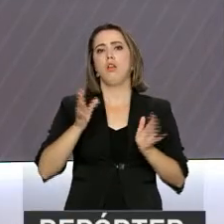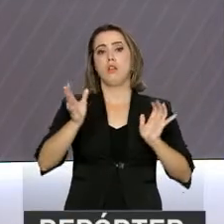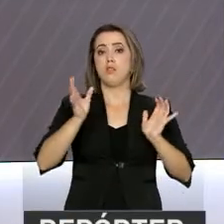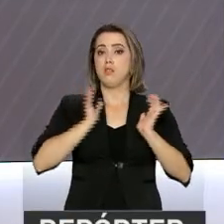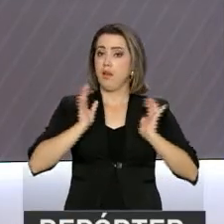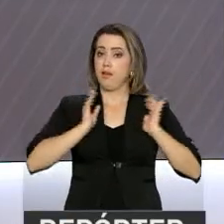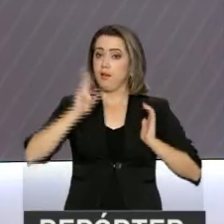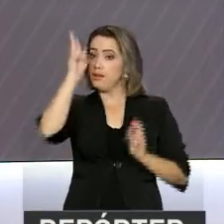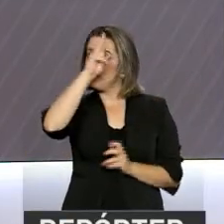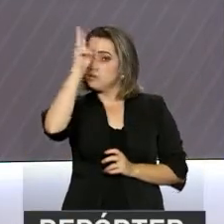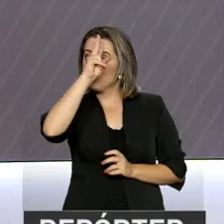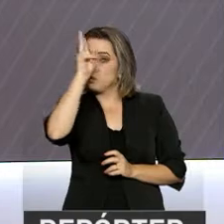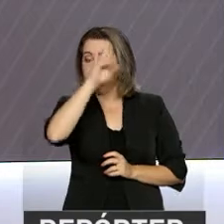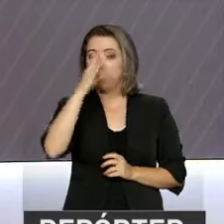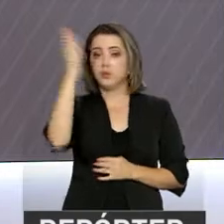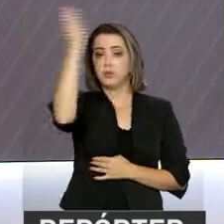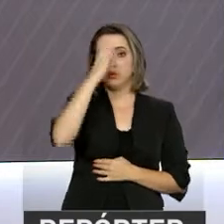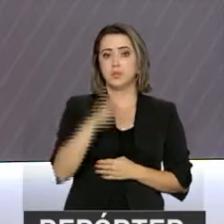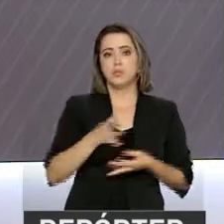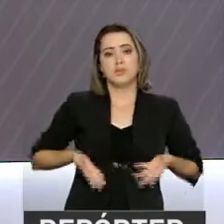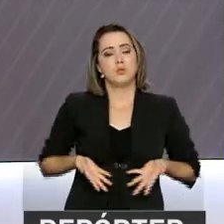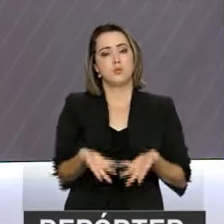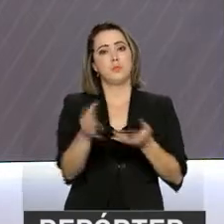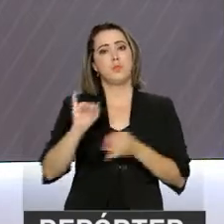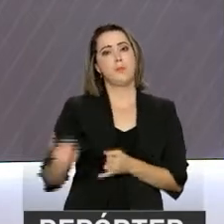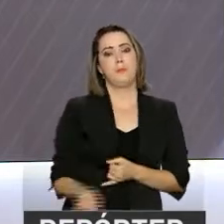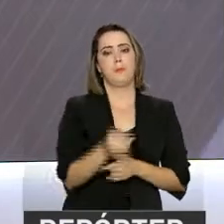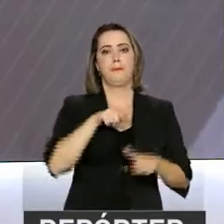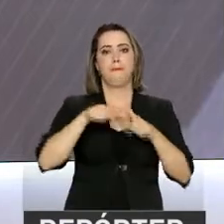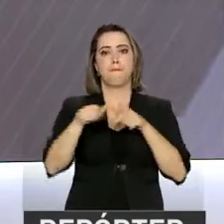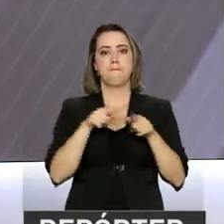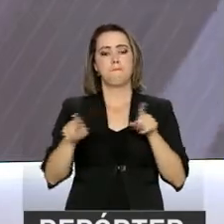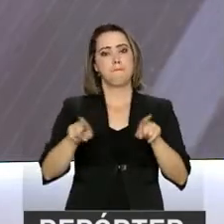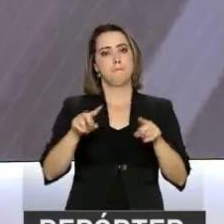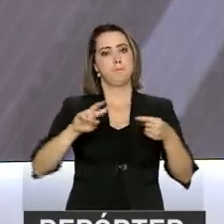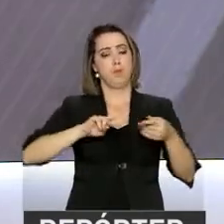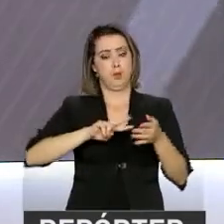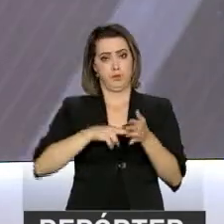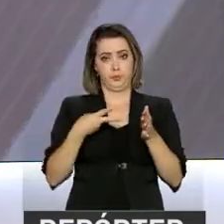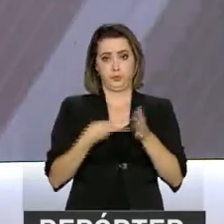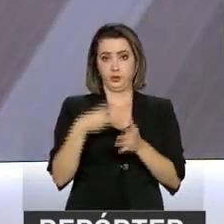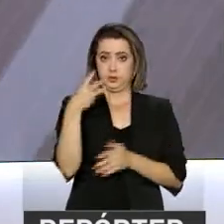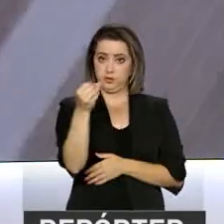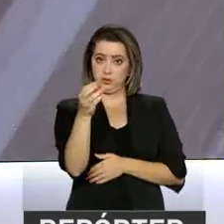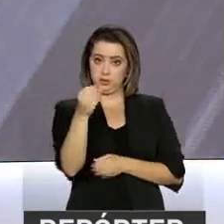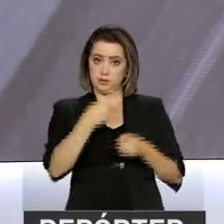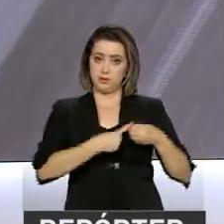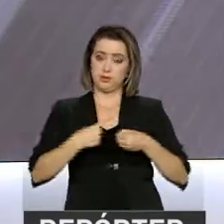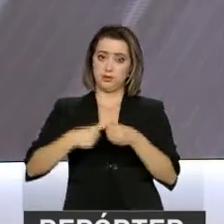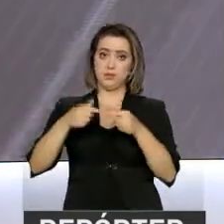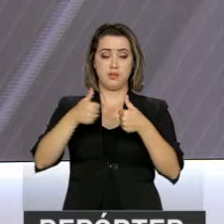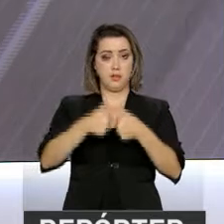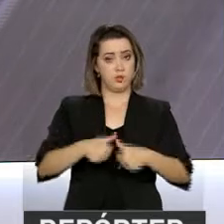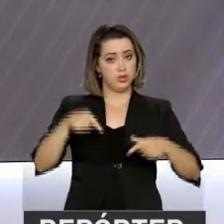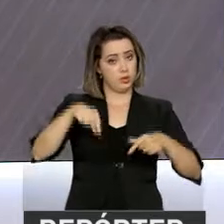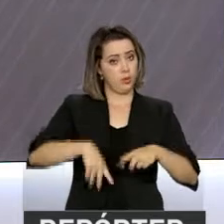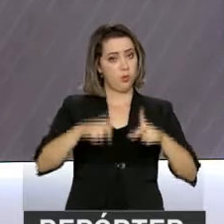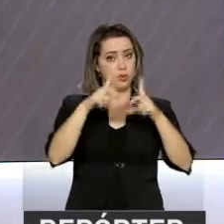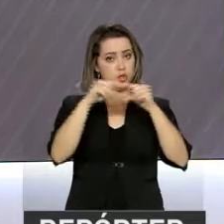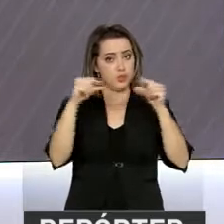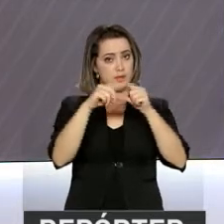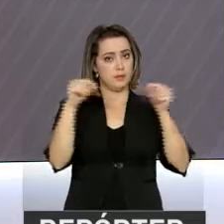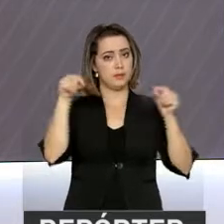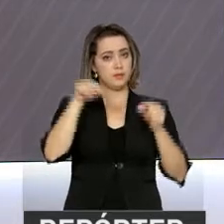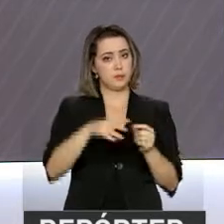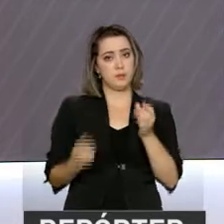e gerar oportunidades de emprego com esse objetivo representantes de 300 municípios estão em brasília para ajudar na